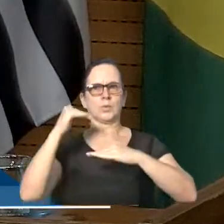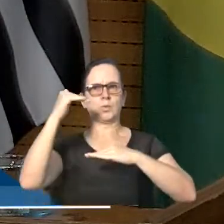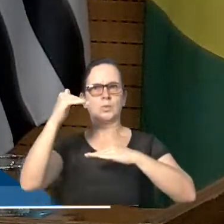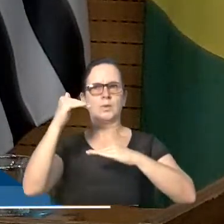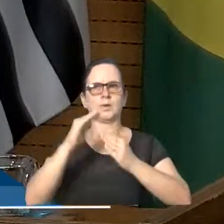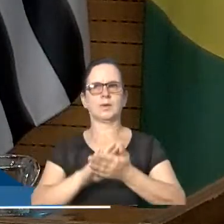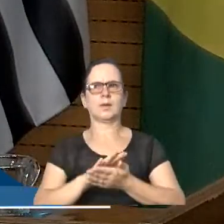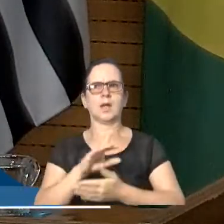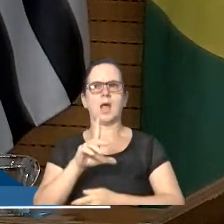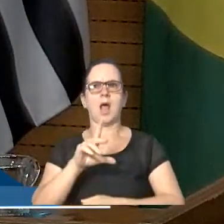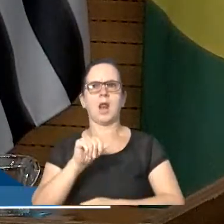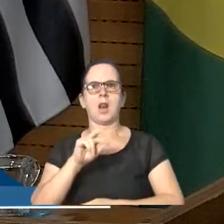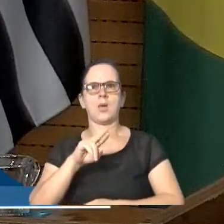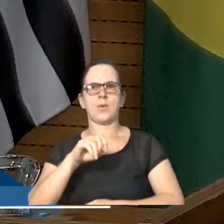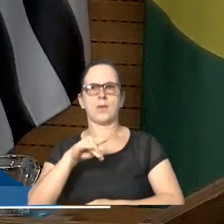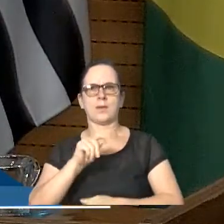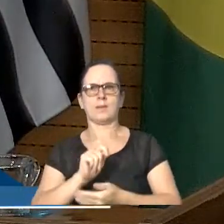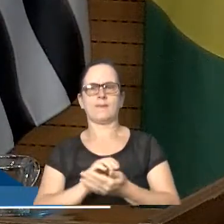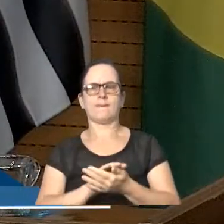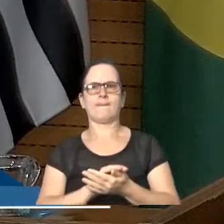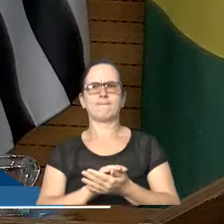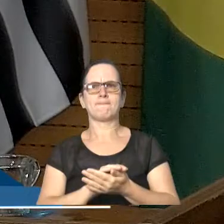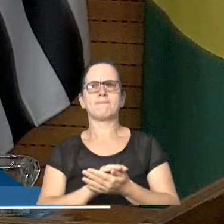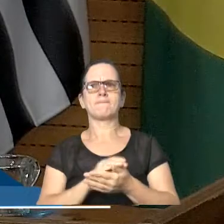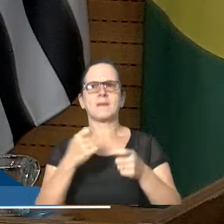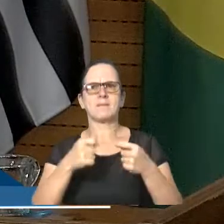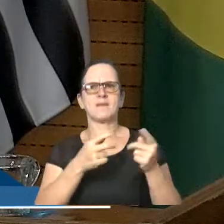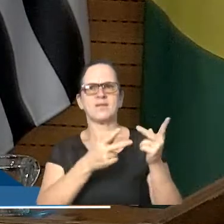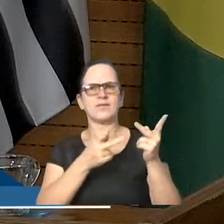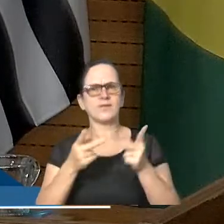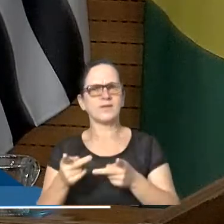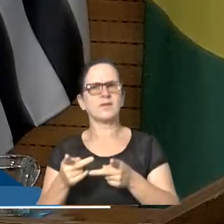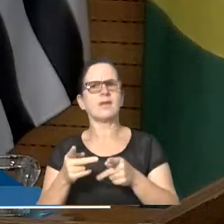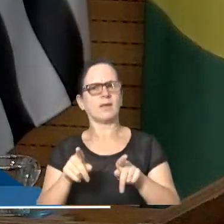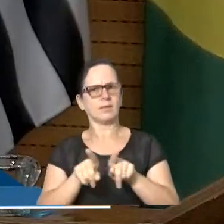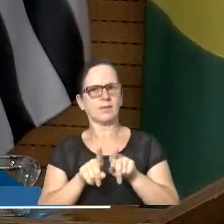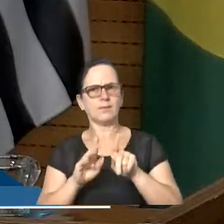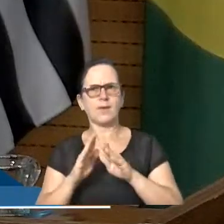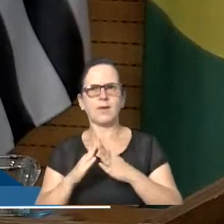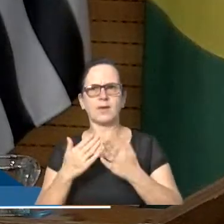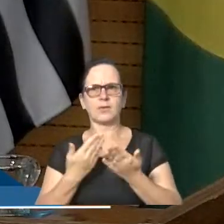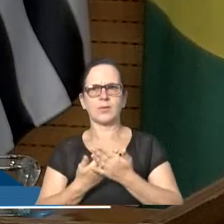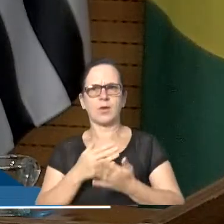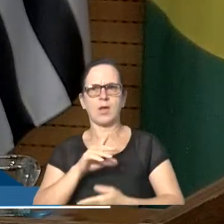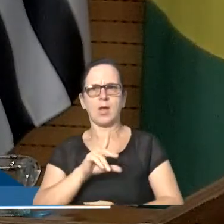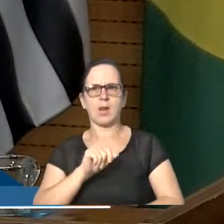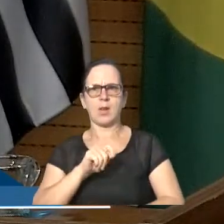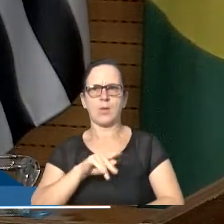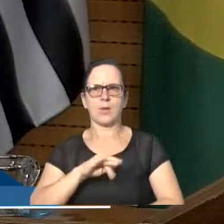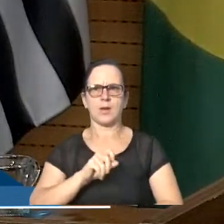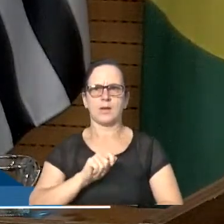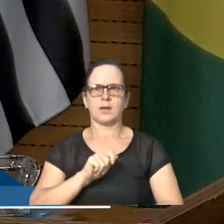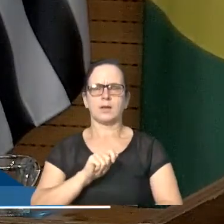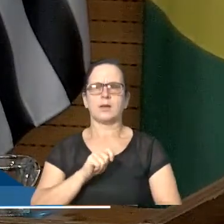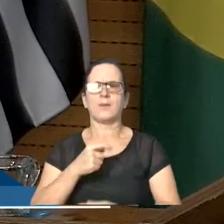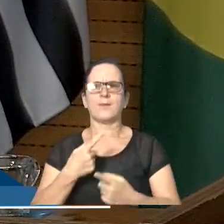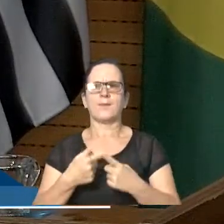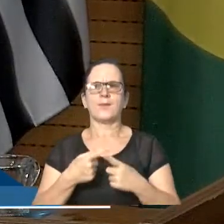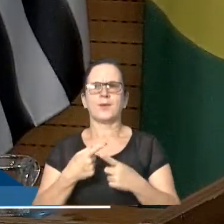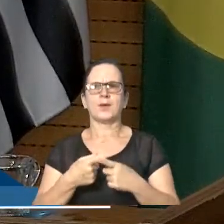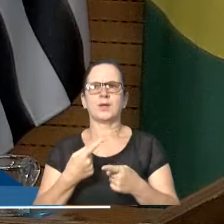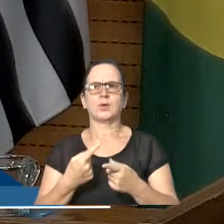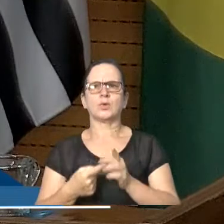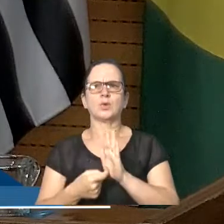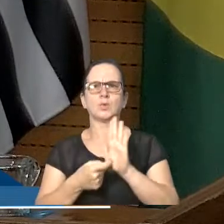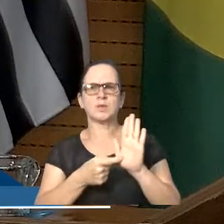Lorena. E os senhores precisam estar visitando aquela Escola Lorena também, vereadores, até porque a condição que estão apresentando